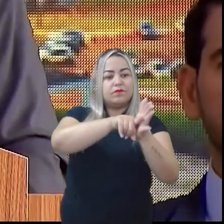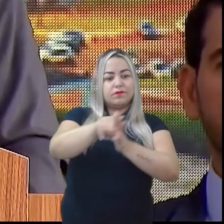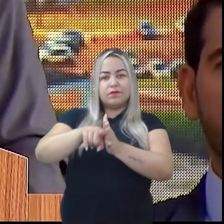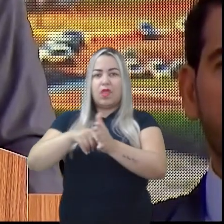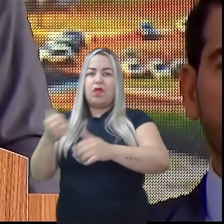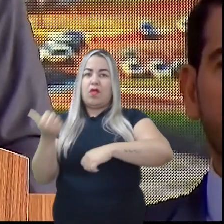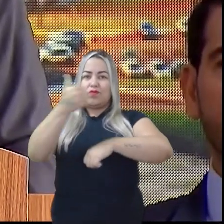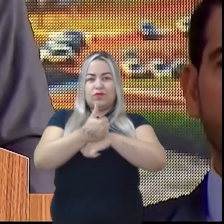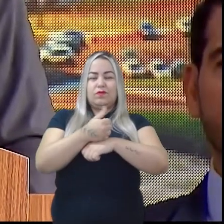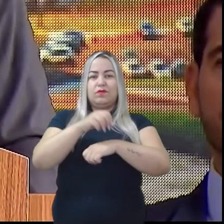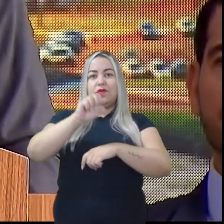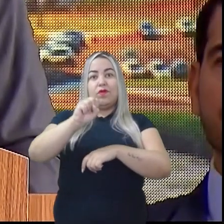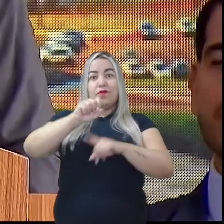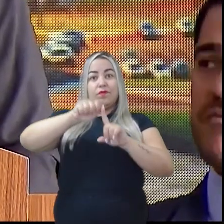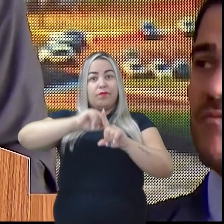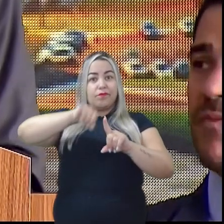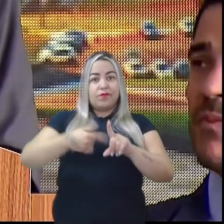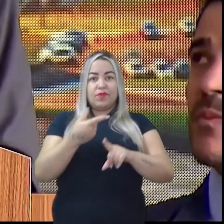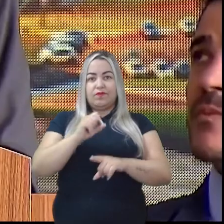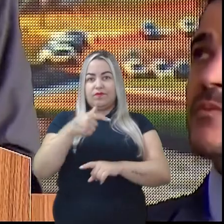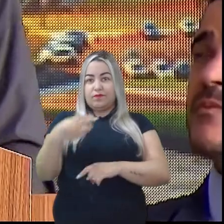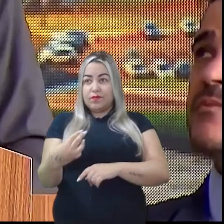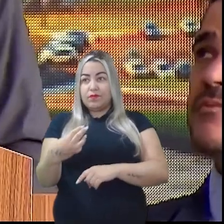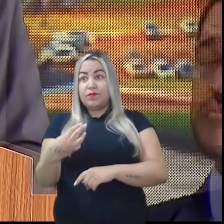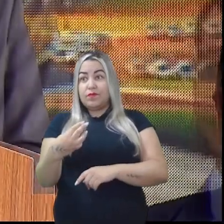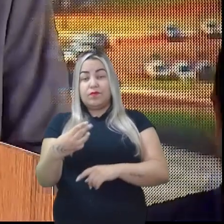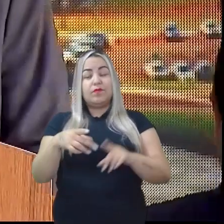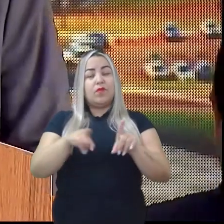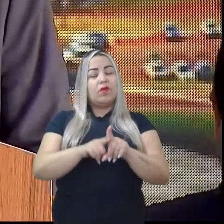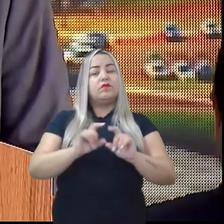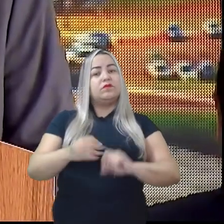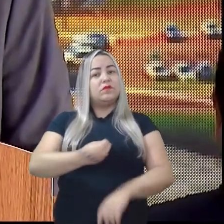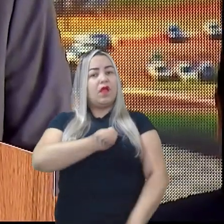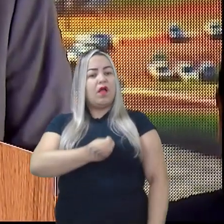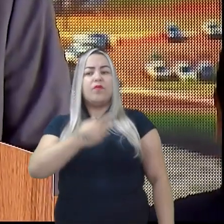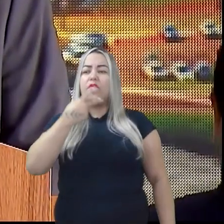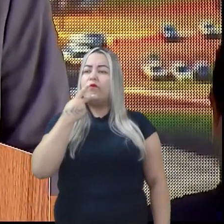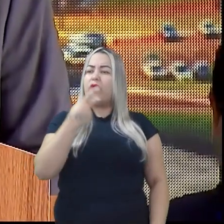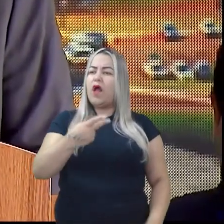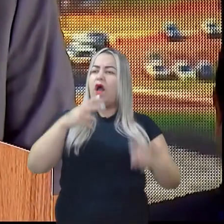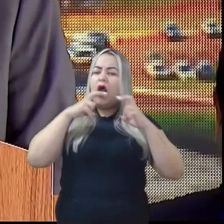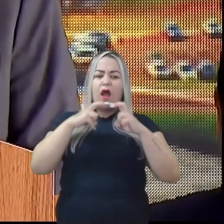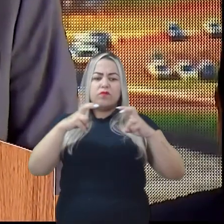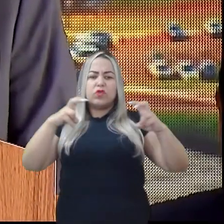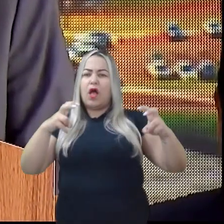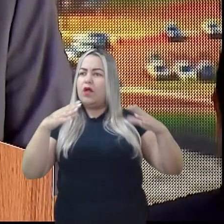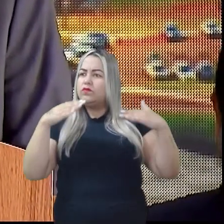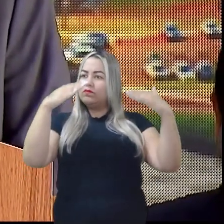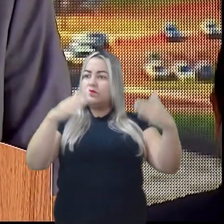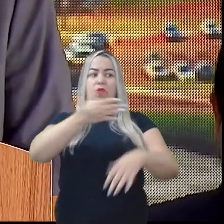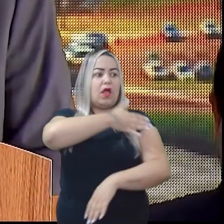contrário do que planejavam os golpistas de 8 de janeiro de 2023. Estamos aqui para dizer alto e bom